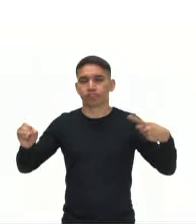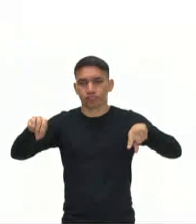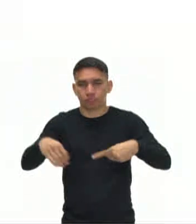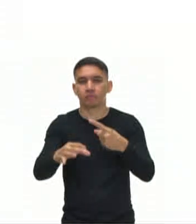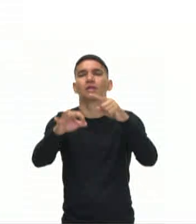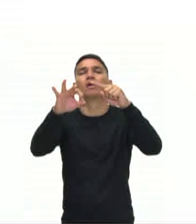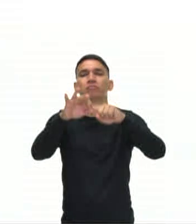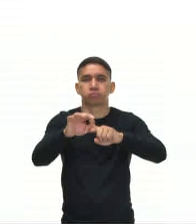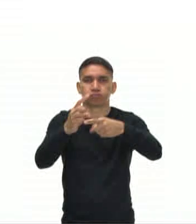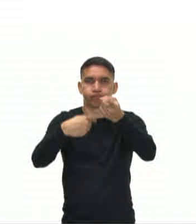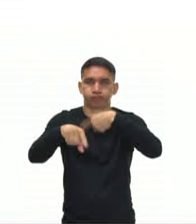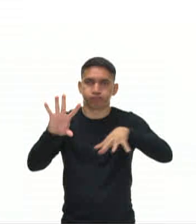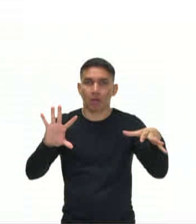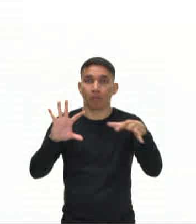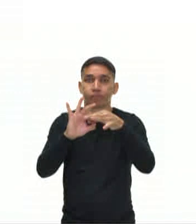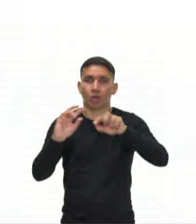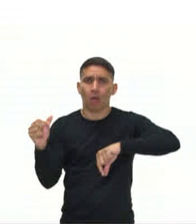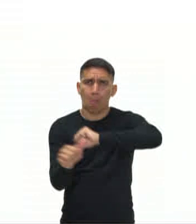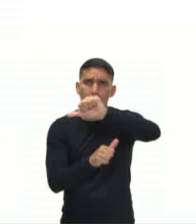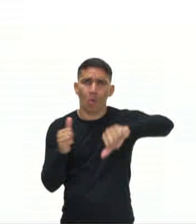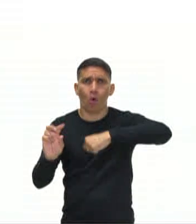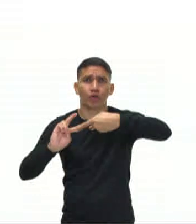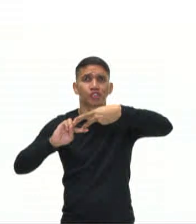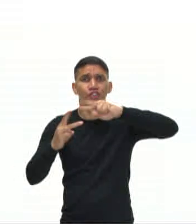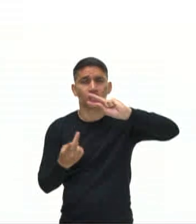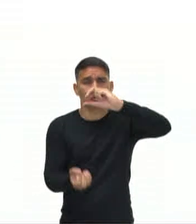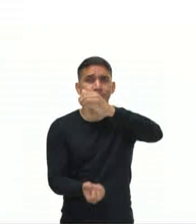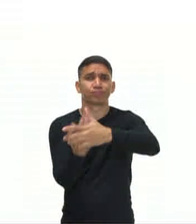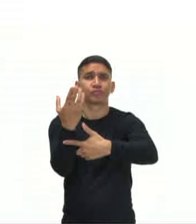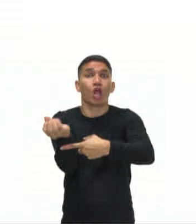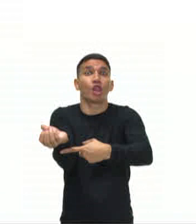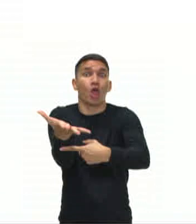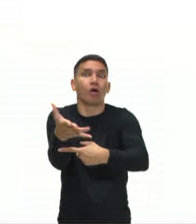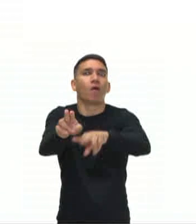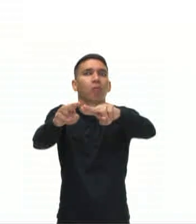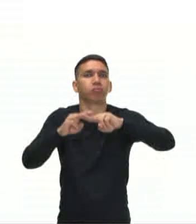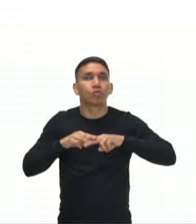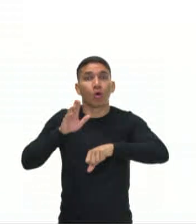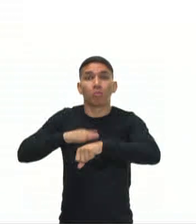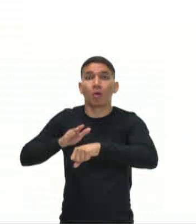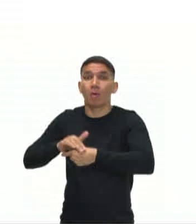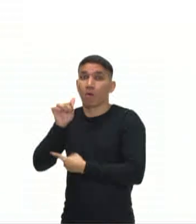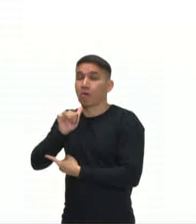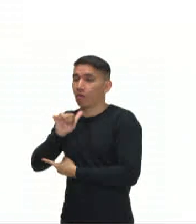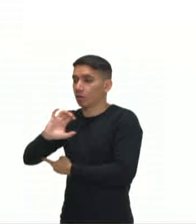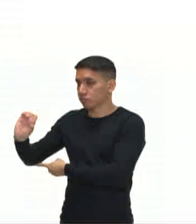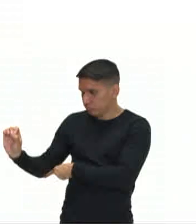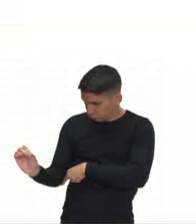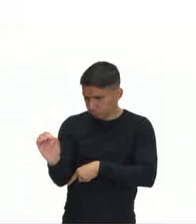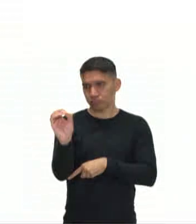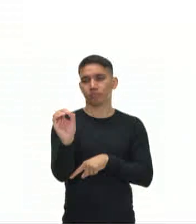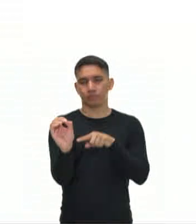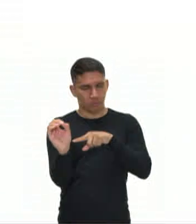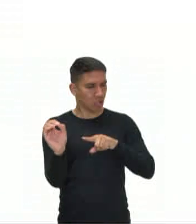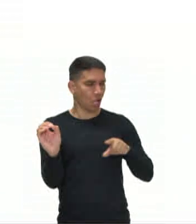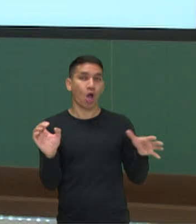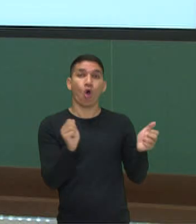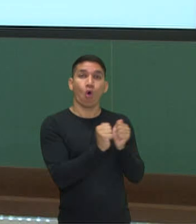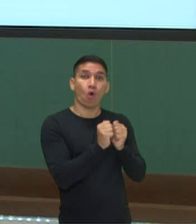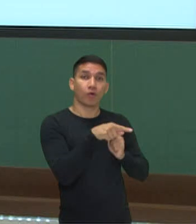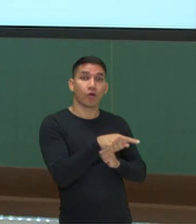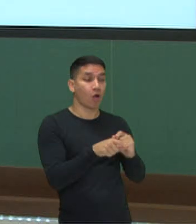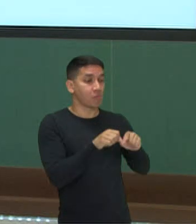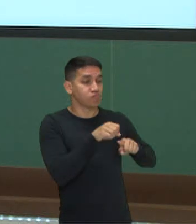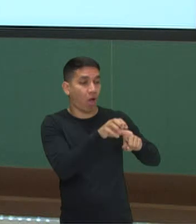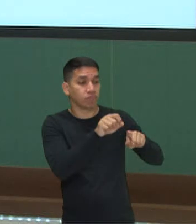consequentemente, a recombinação gênica. Então, à medida que um óvulo da mulher se une com o espermatozoide de um